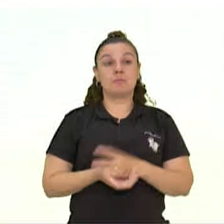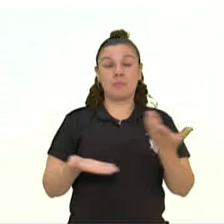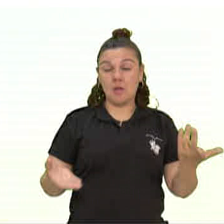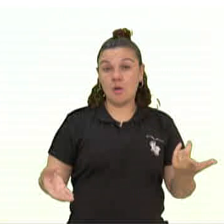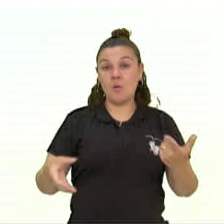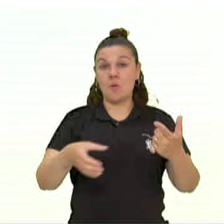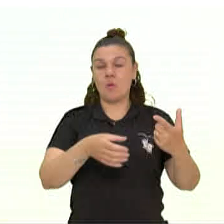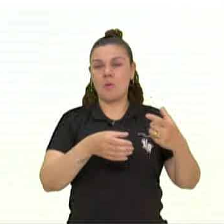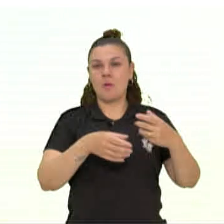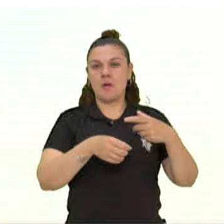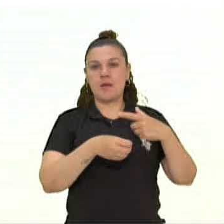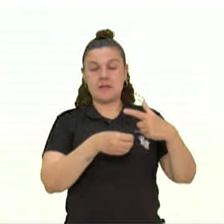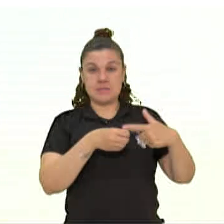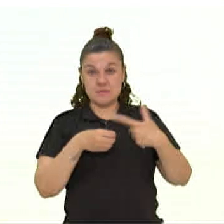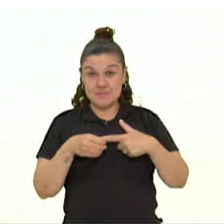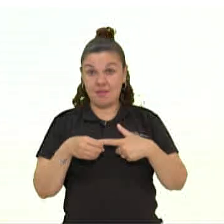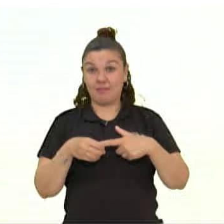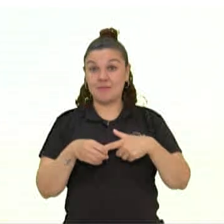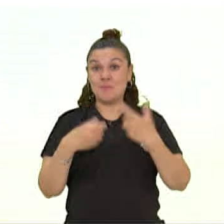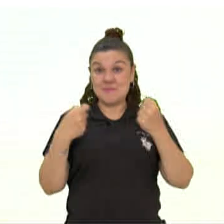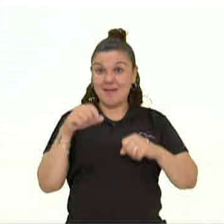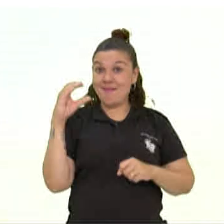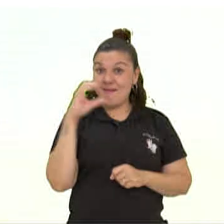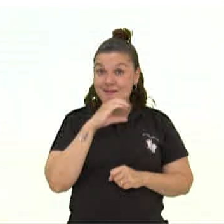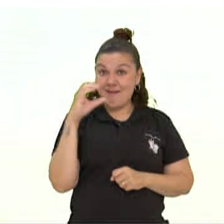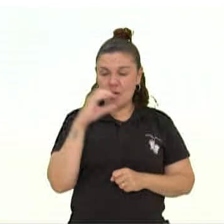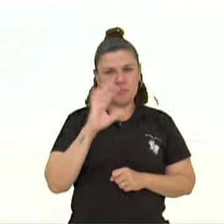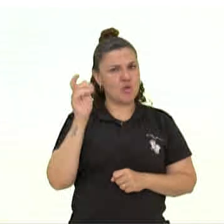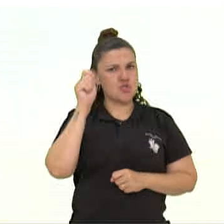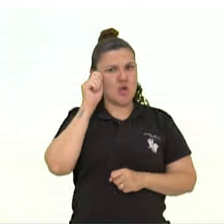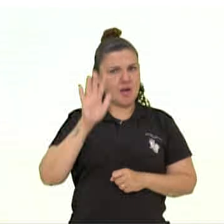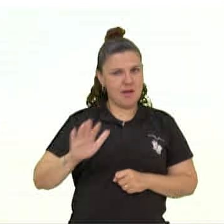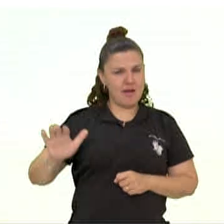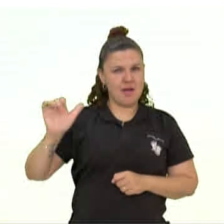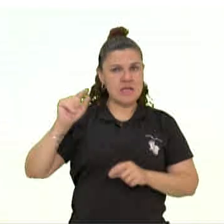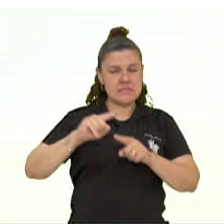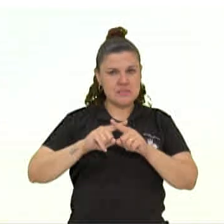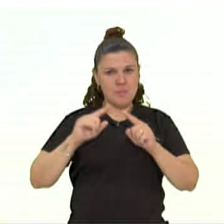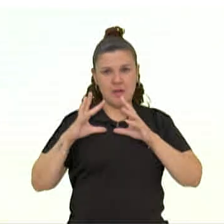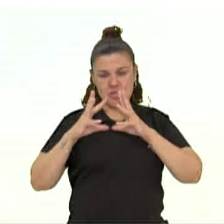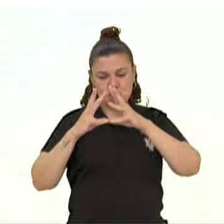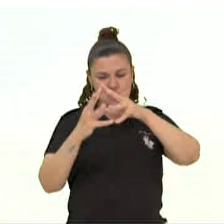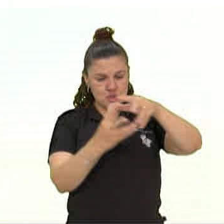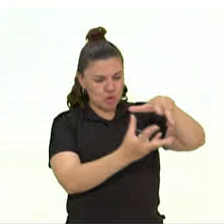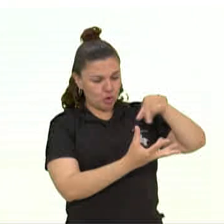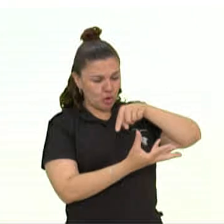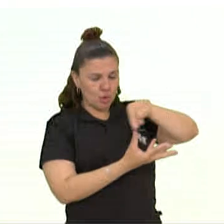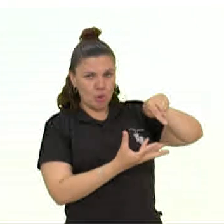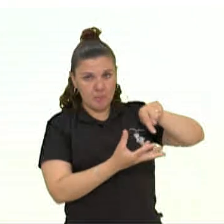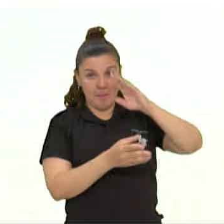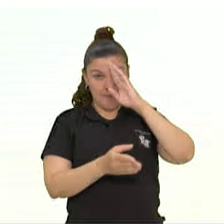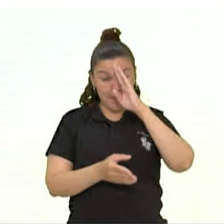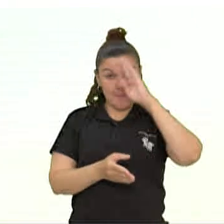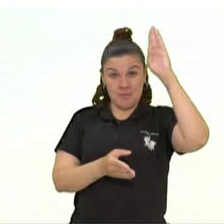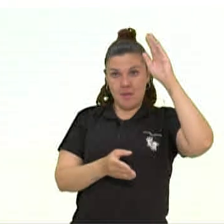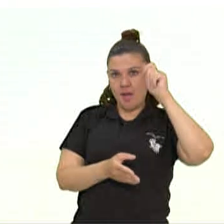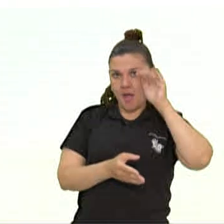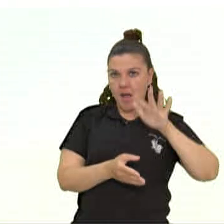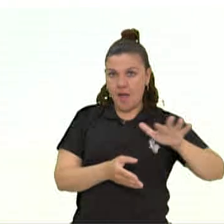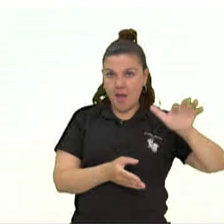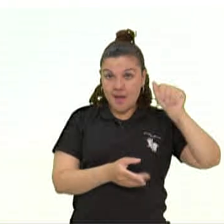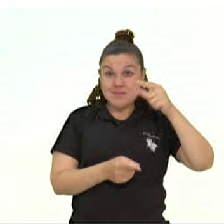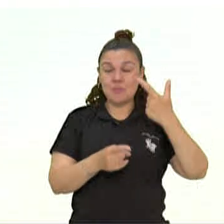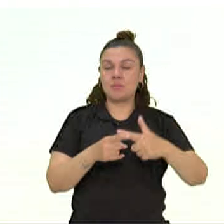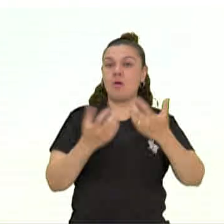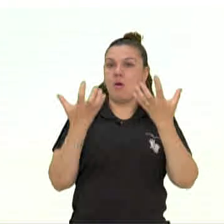Isso tem que acontecer logo, né? Não só na Ásia, mas no mundo todo, mas principalmente na Ásia, onde existe uma quantidade muito